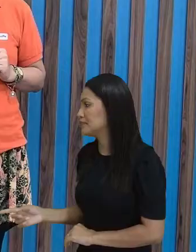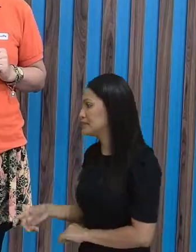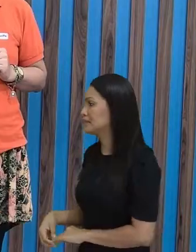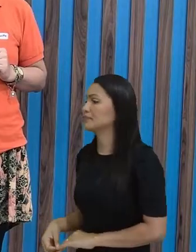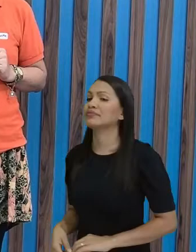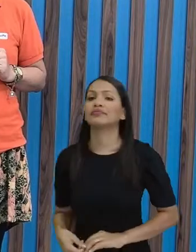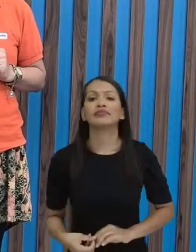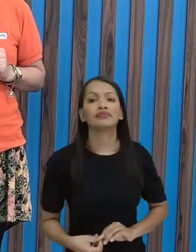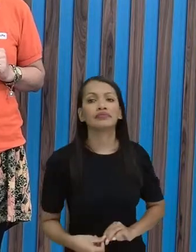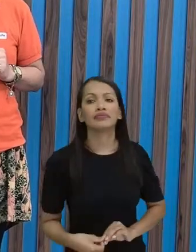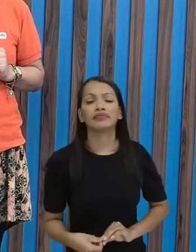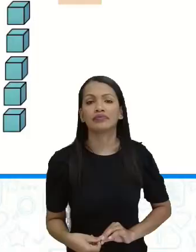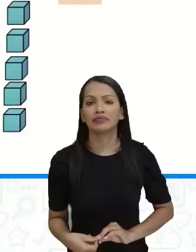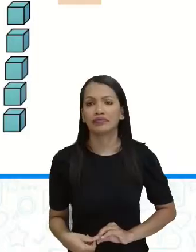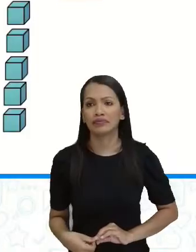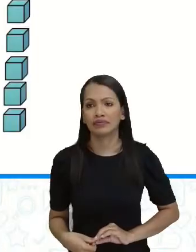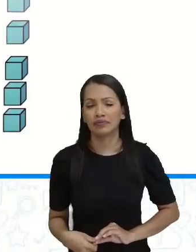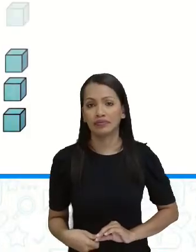outros.